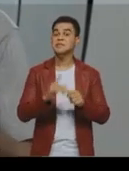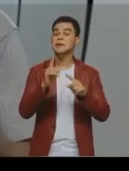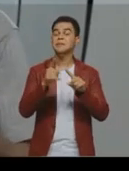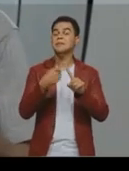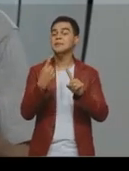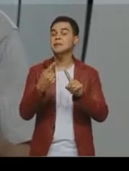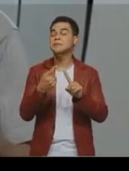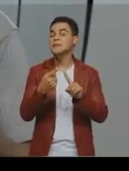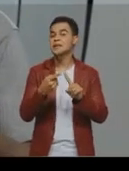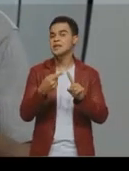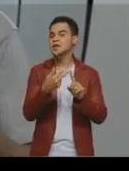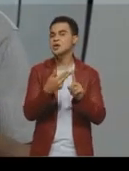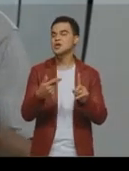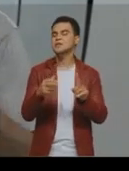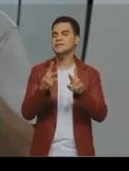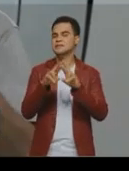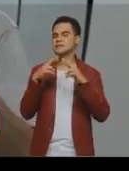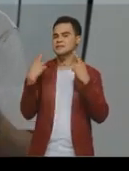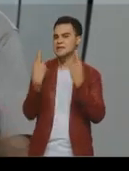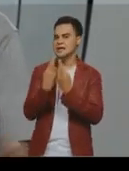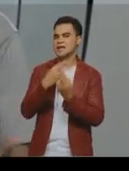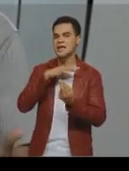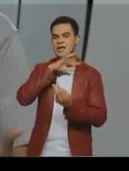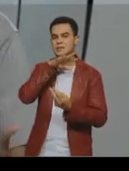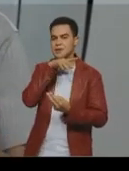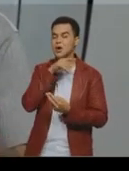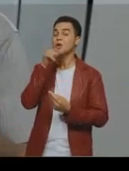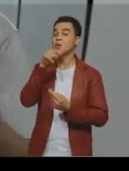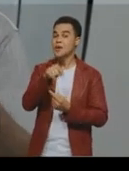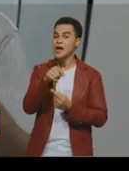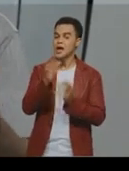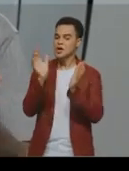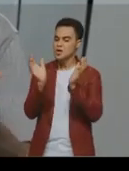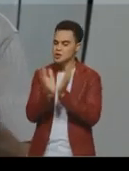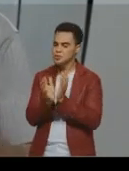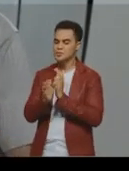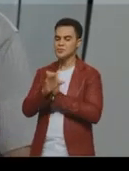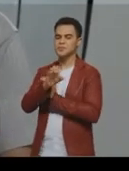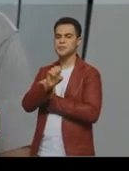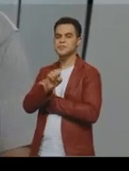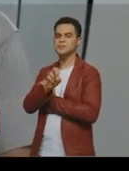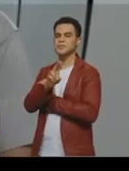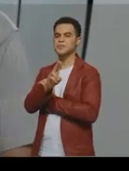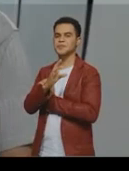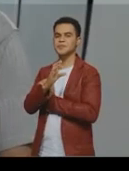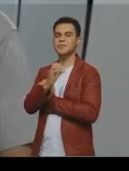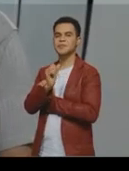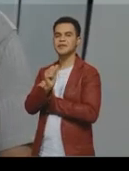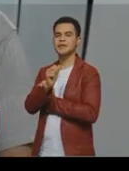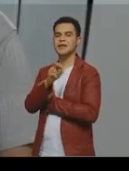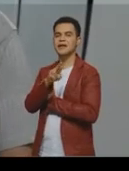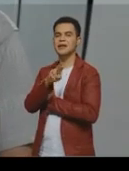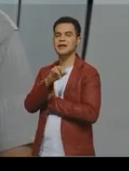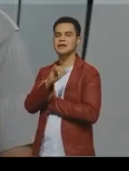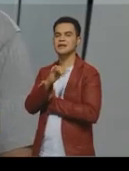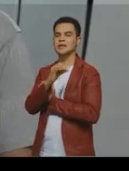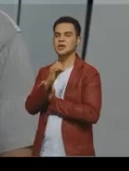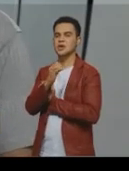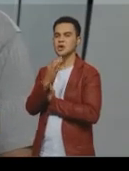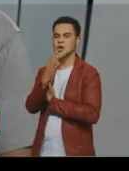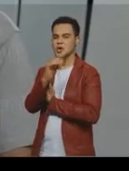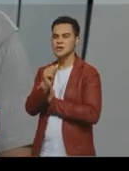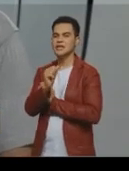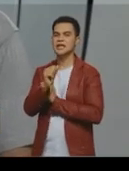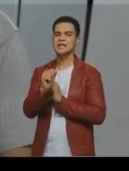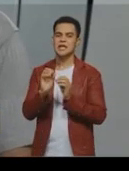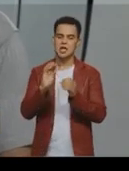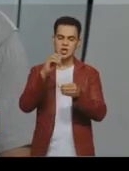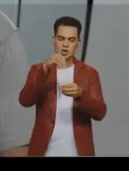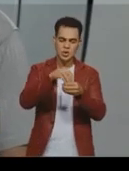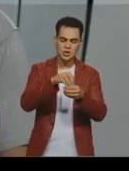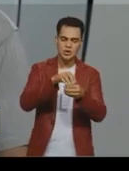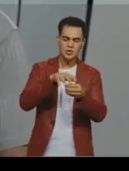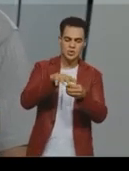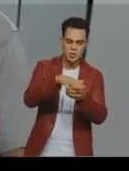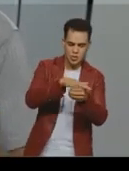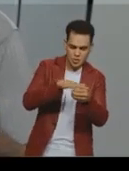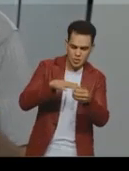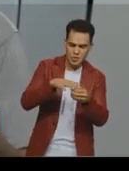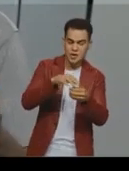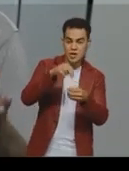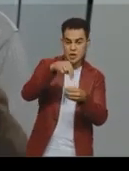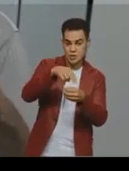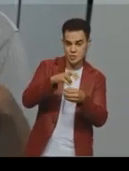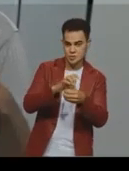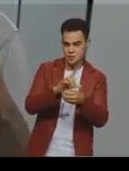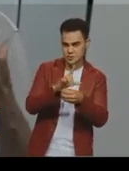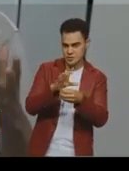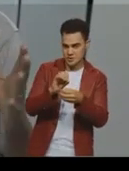os animais são formados por células eucarióticas, que possuem um núcleo, né? Tem, então, uma membrana nuclear.